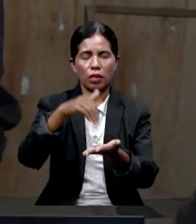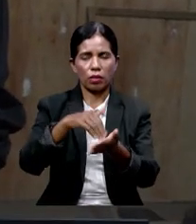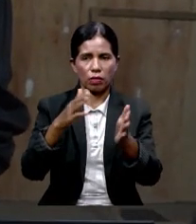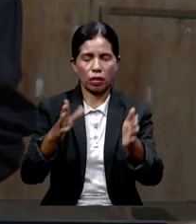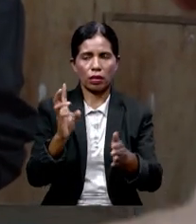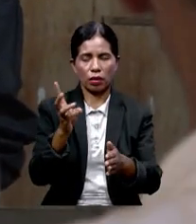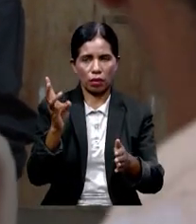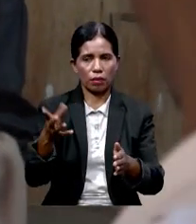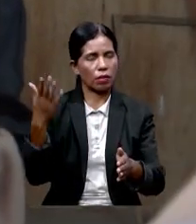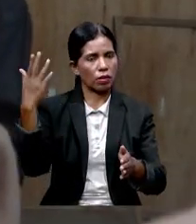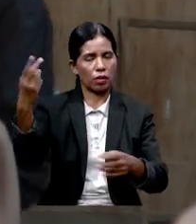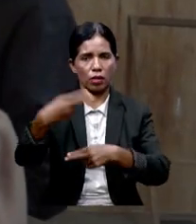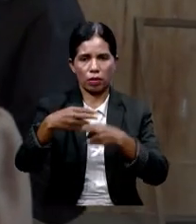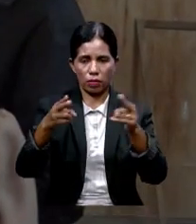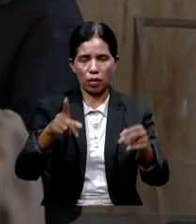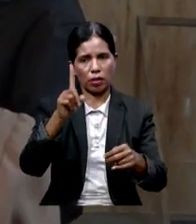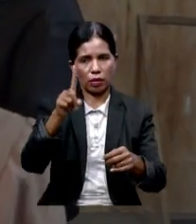baleten iha salaida.